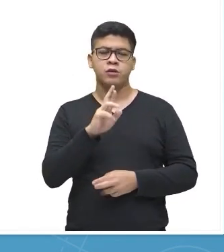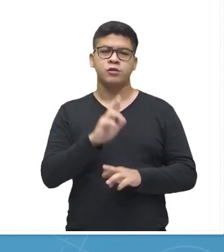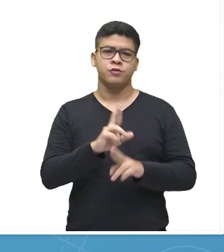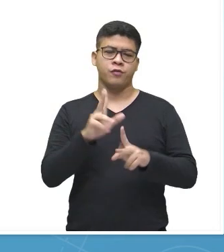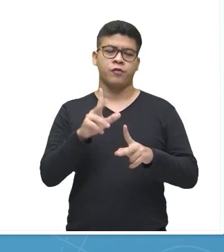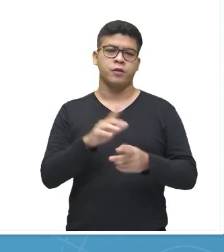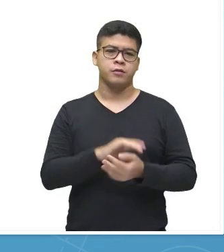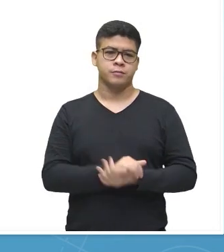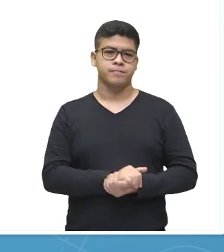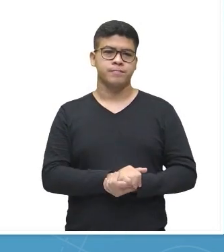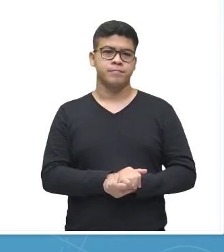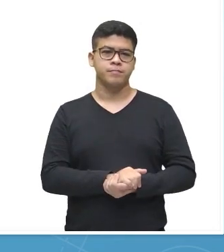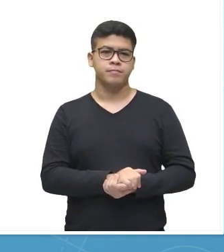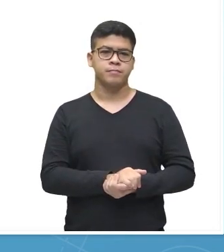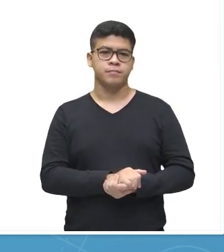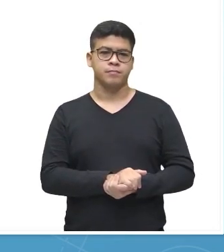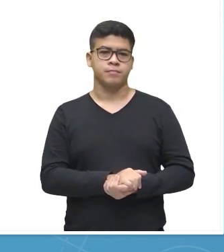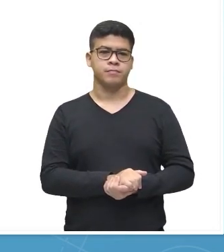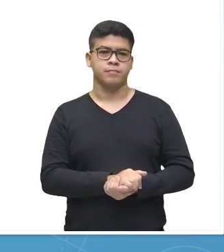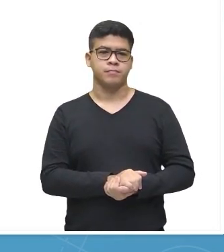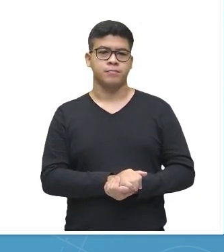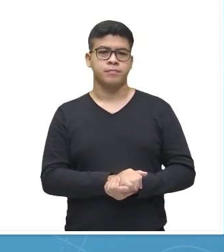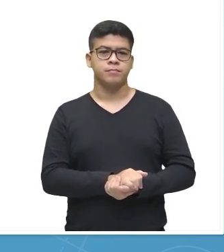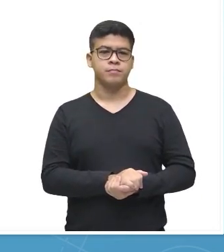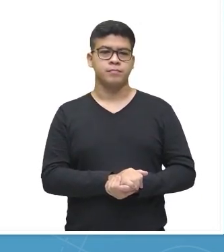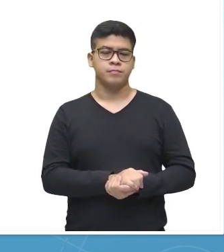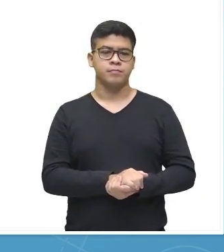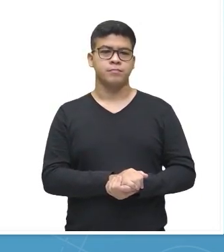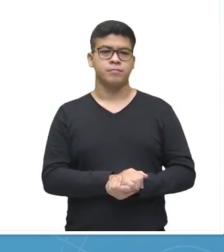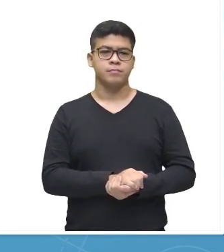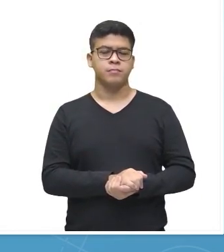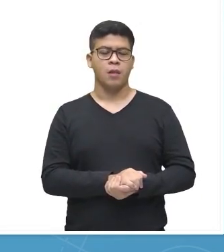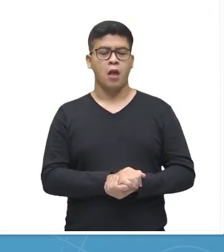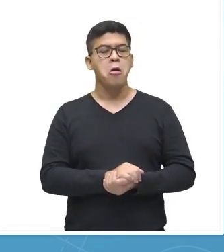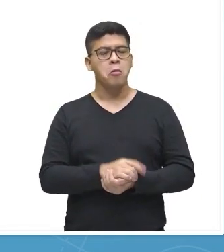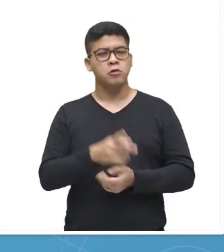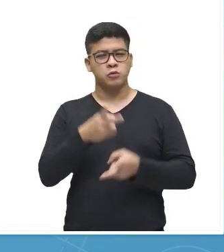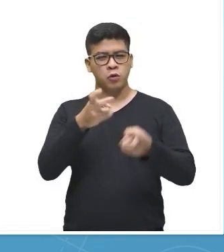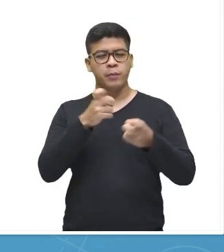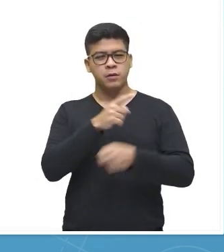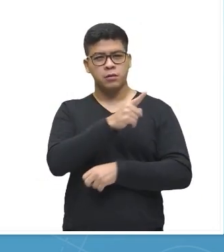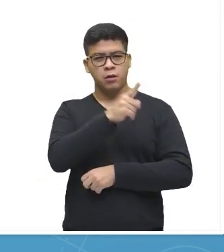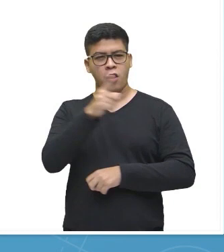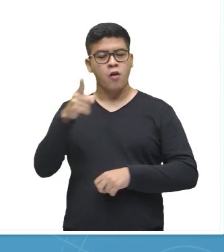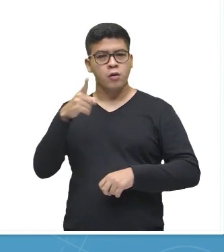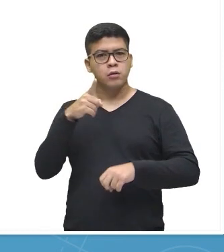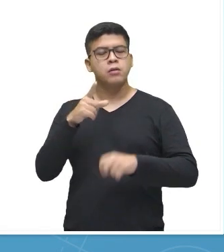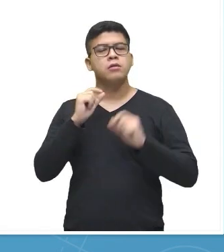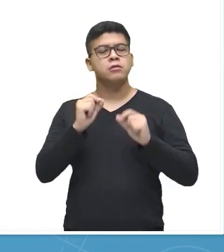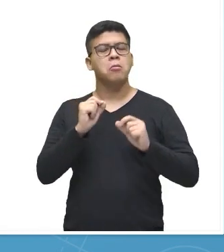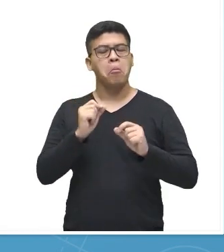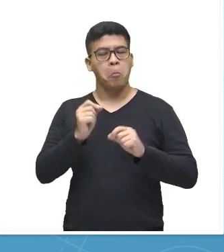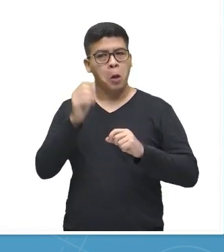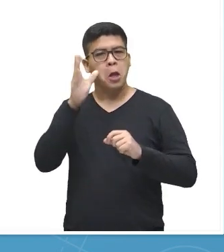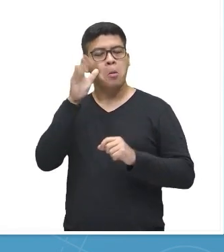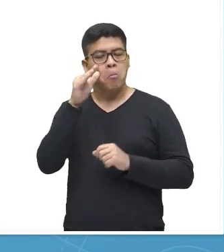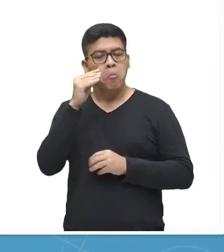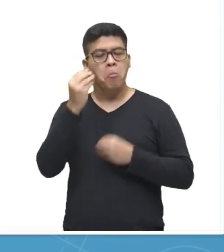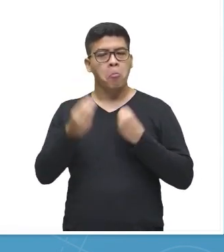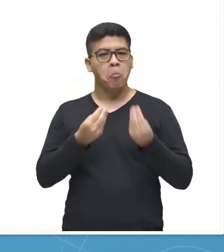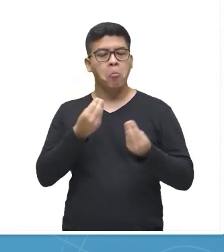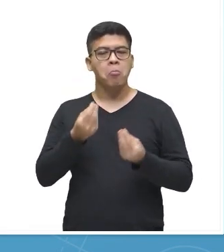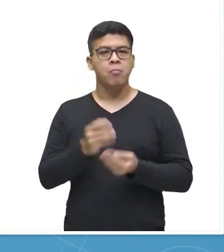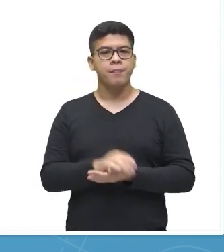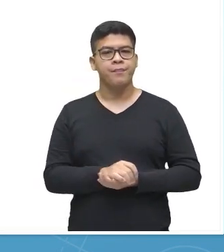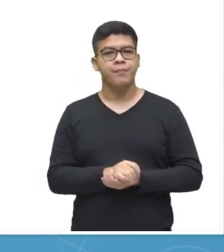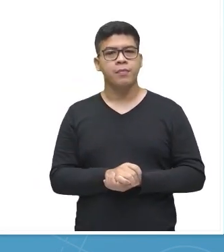maioria colocou que é a letra A. Estou percebendo que vocês estão bem atentos. Vamos ver então, cada